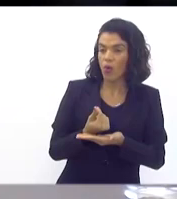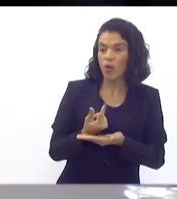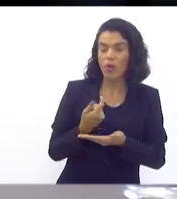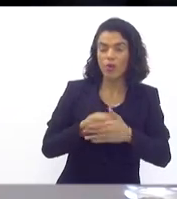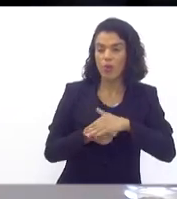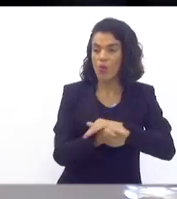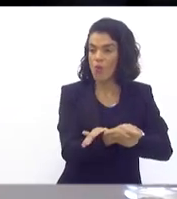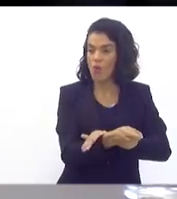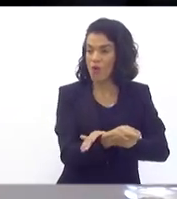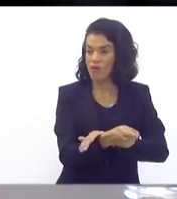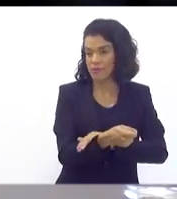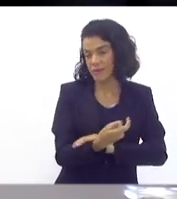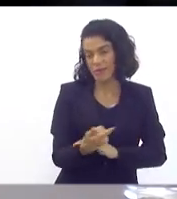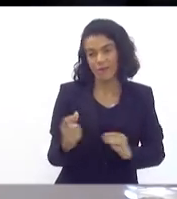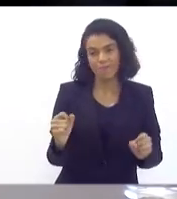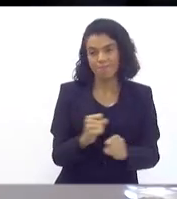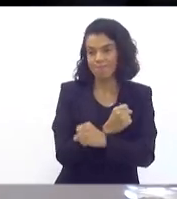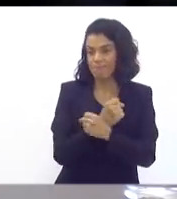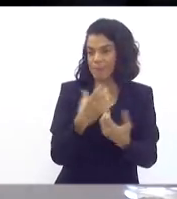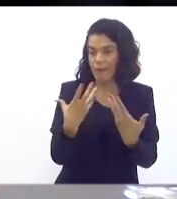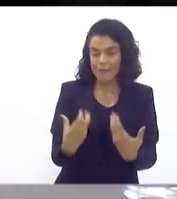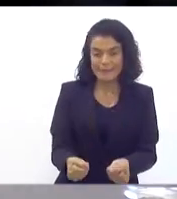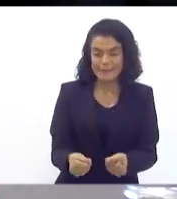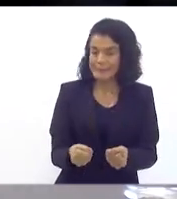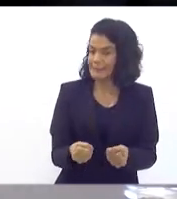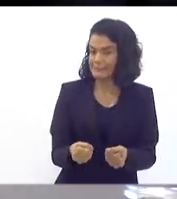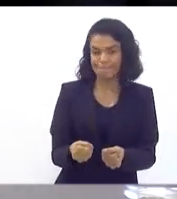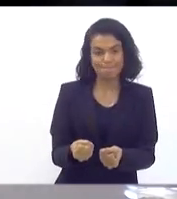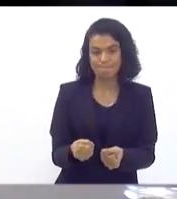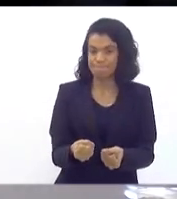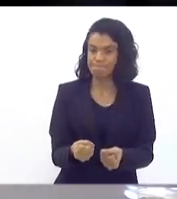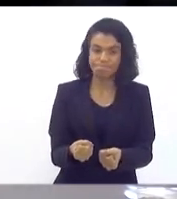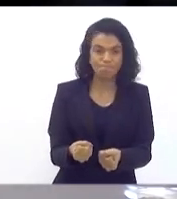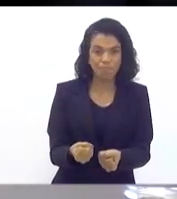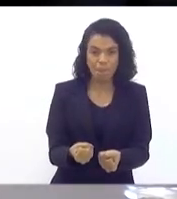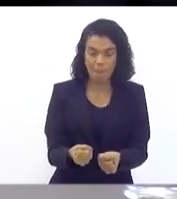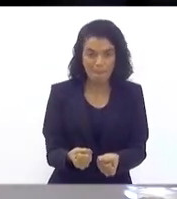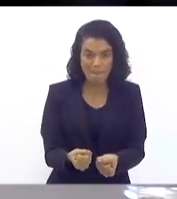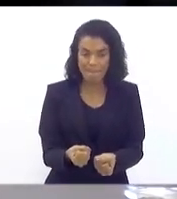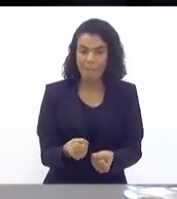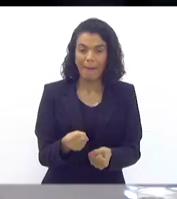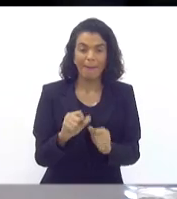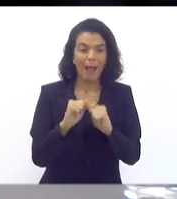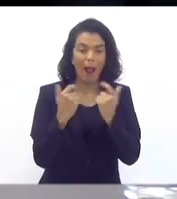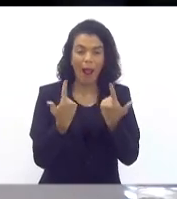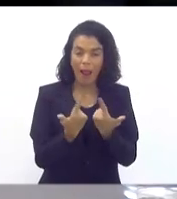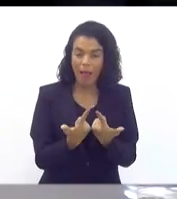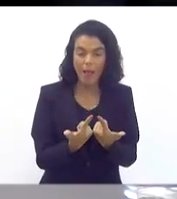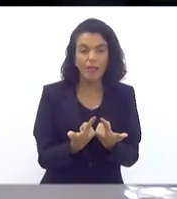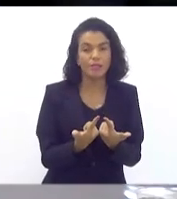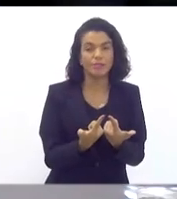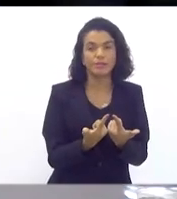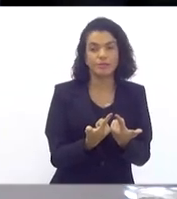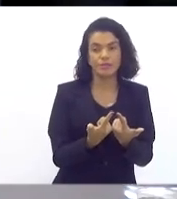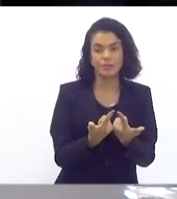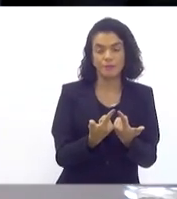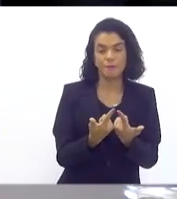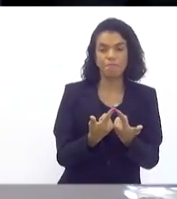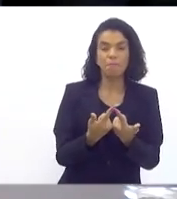investimento inaceitável isso aqui para alergia para